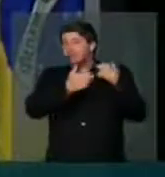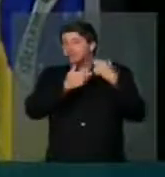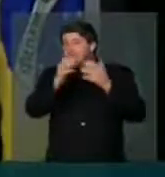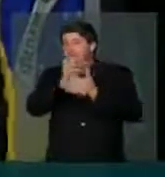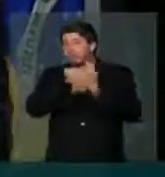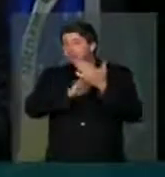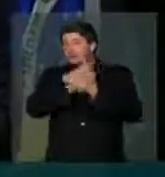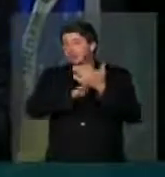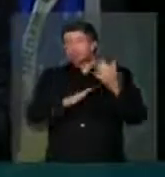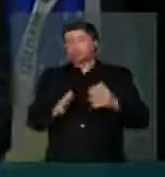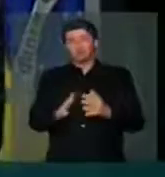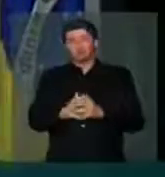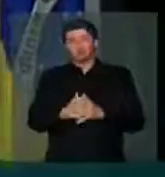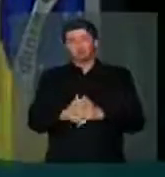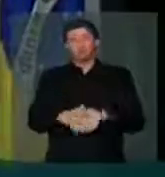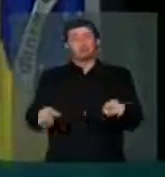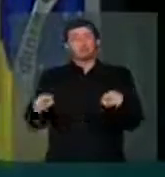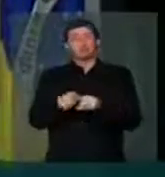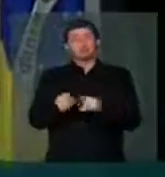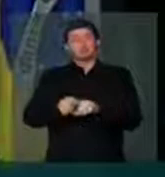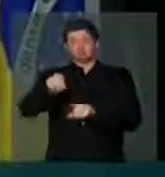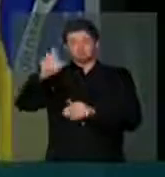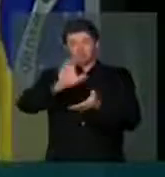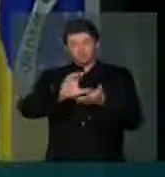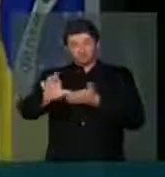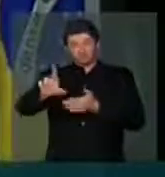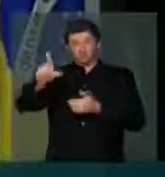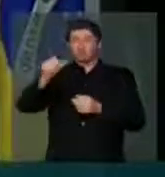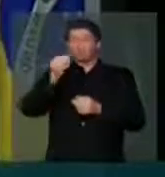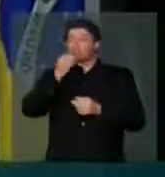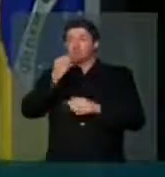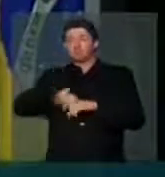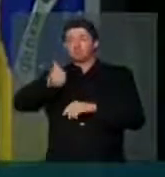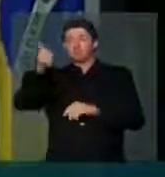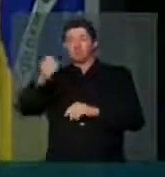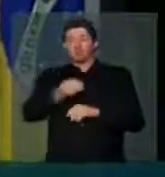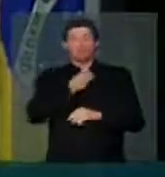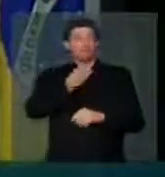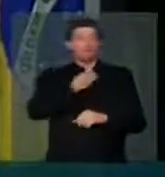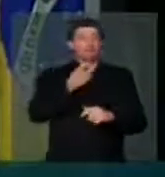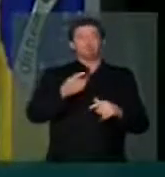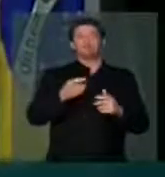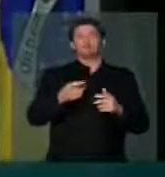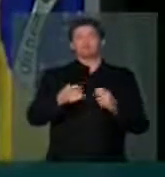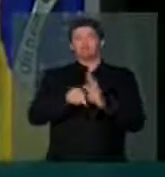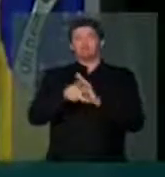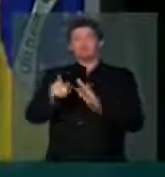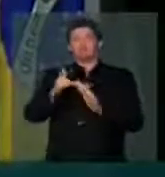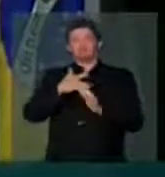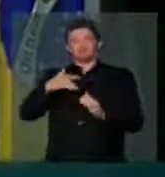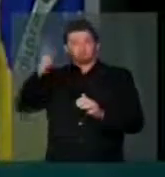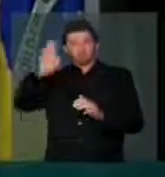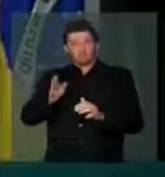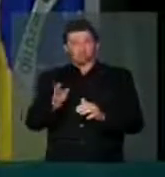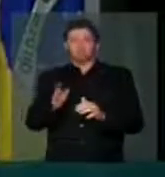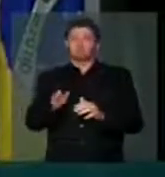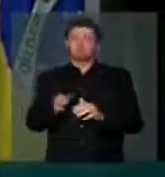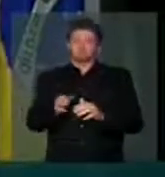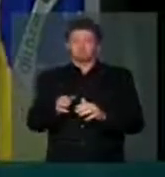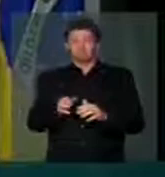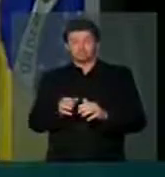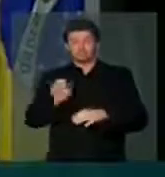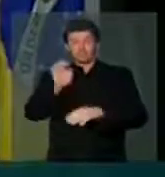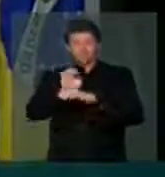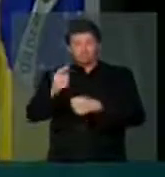irresponsavelmente. Além de diminuir os investimentos que poderiam melhorar a caótica saúde do Brasil, Dilma onerou